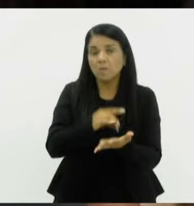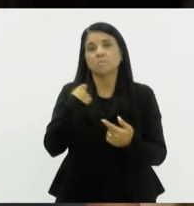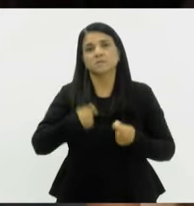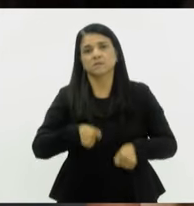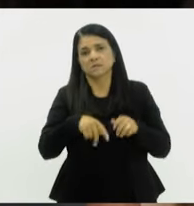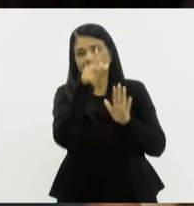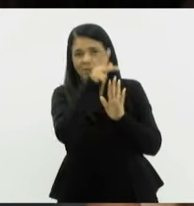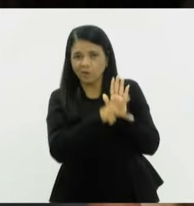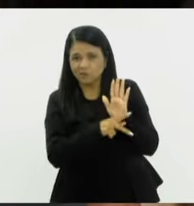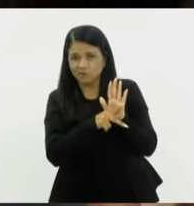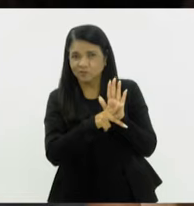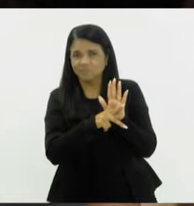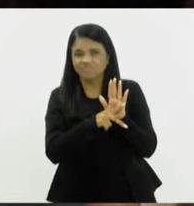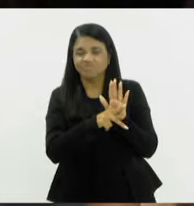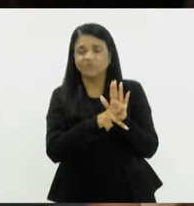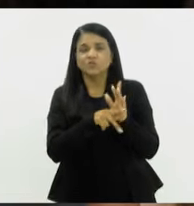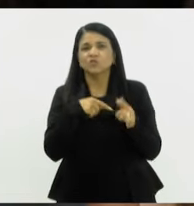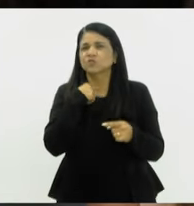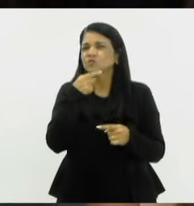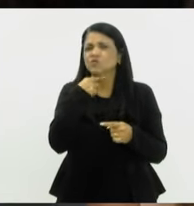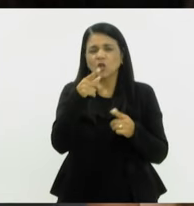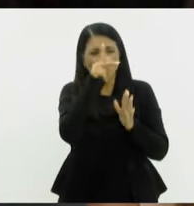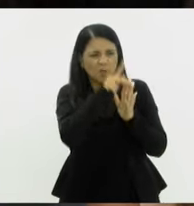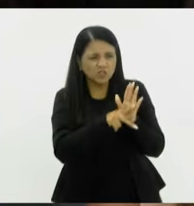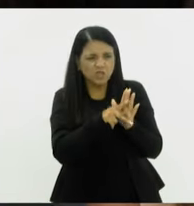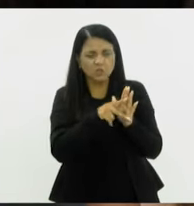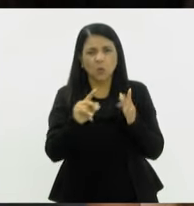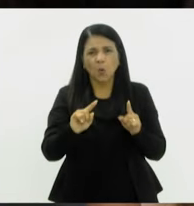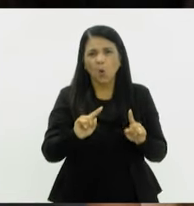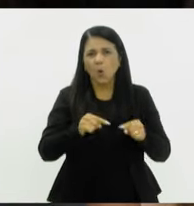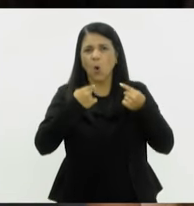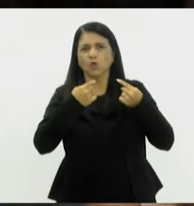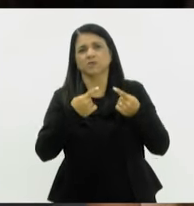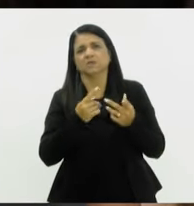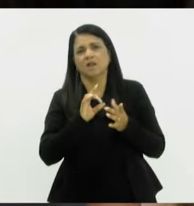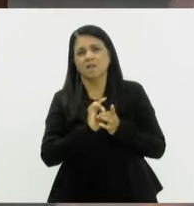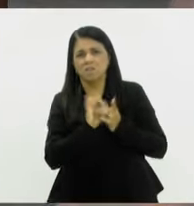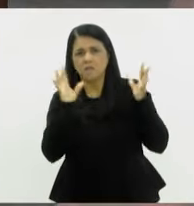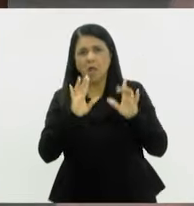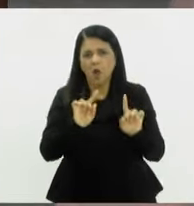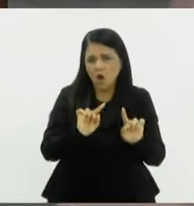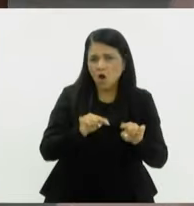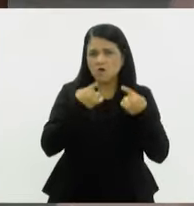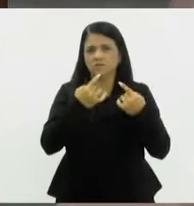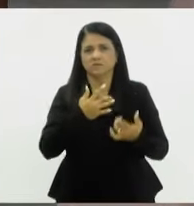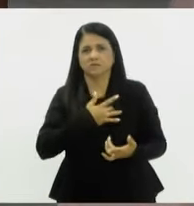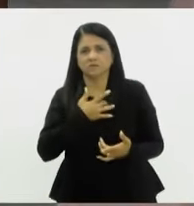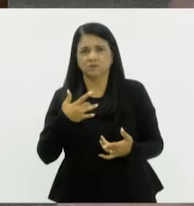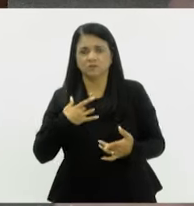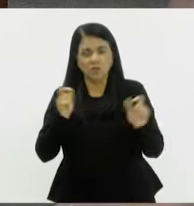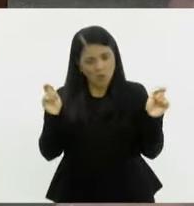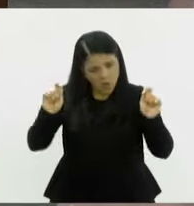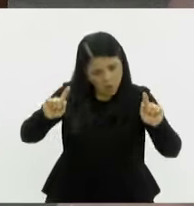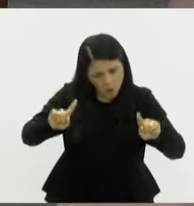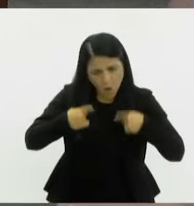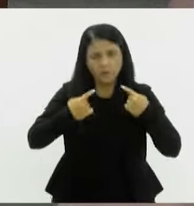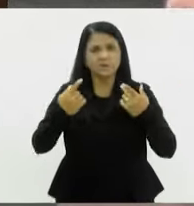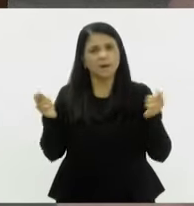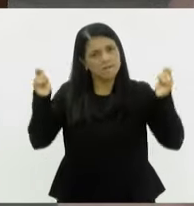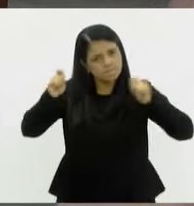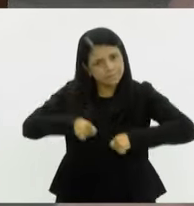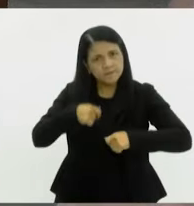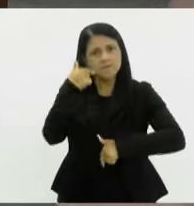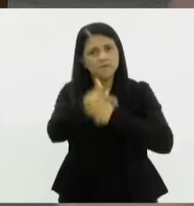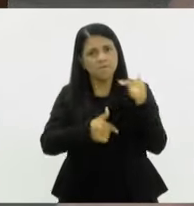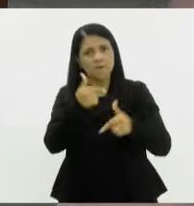sustentar projetos contra a nossa liberdade contra a nossa nossa saúde contra a nossa capacidade de trabalho contra o